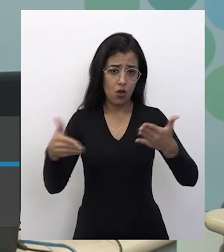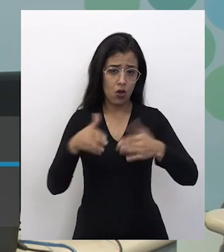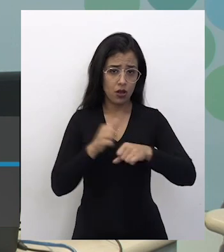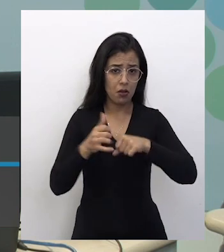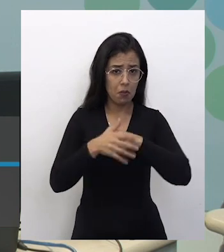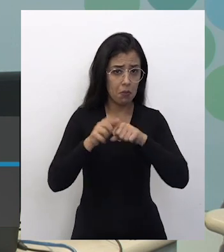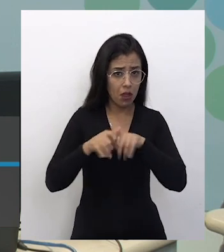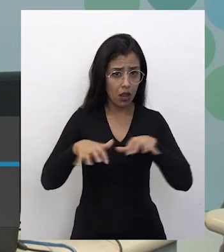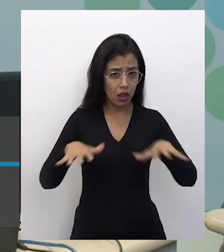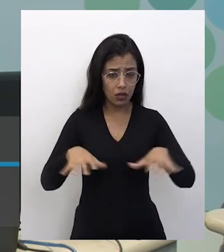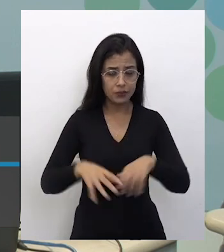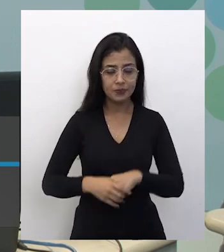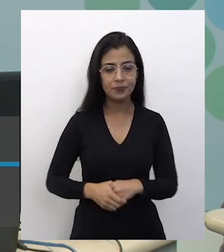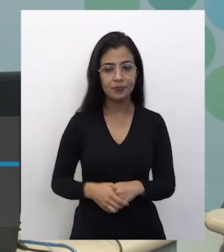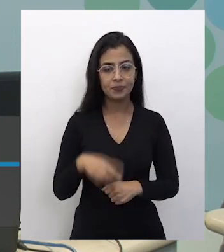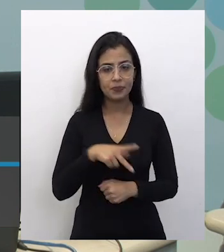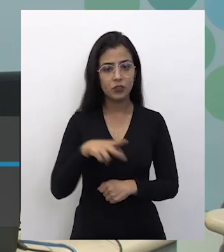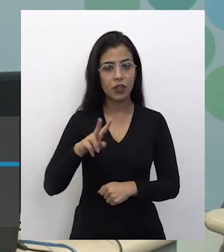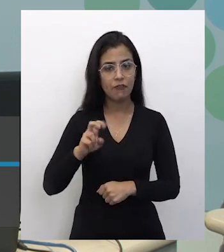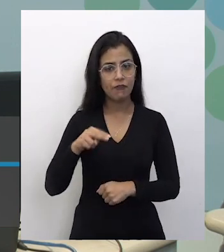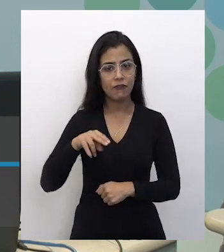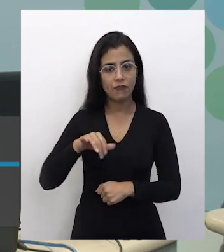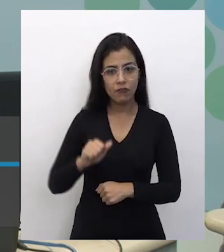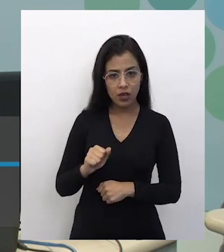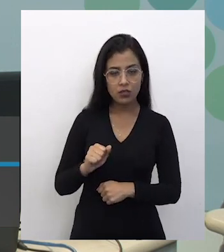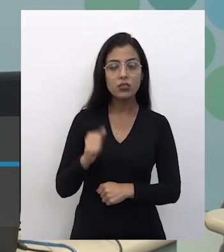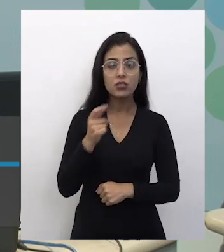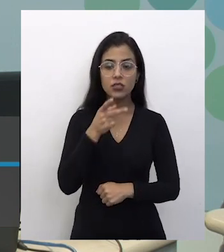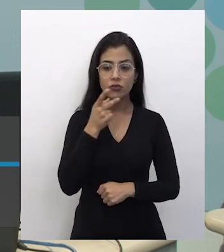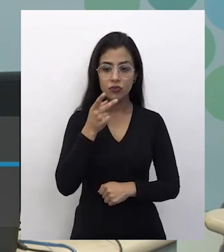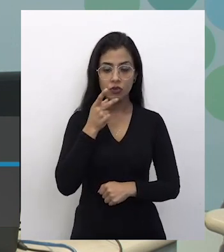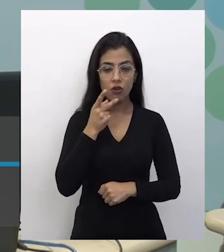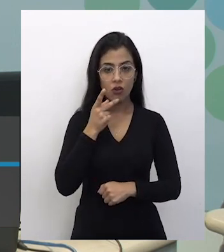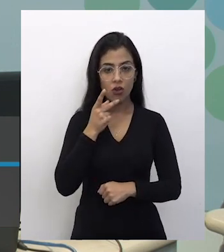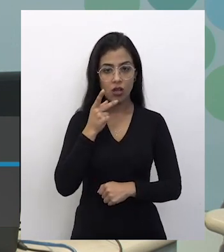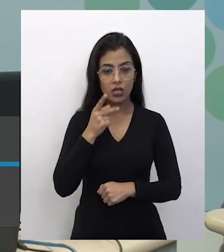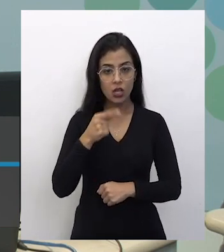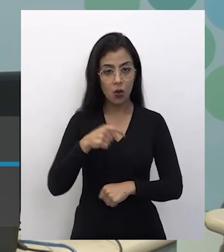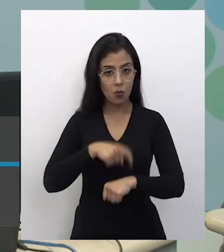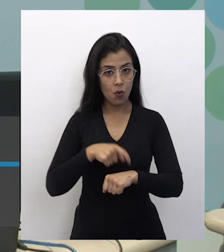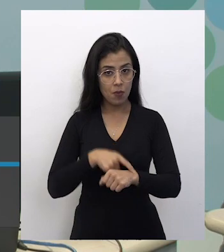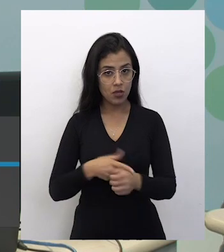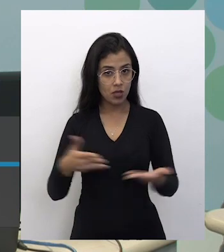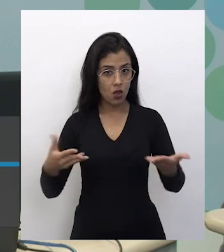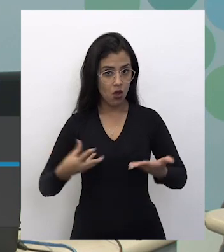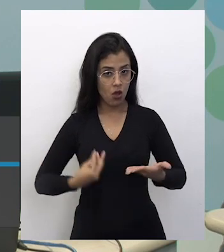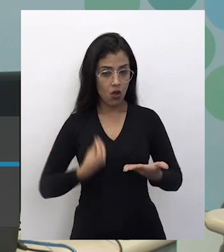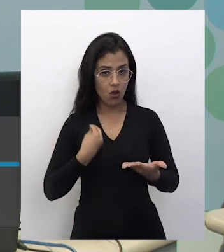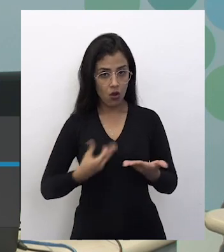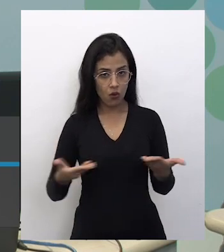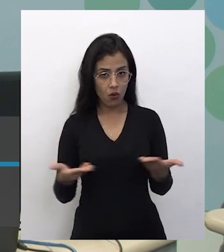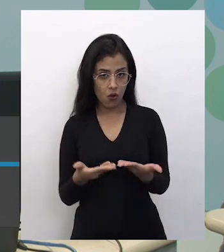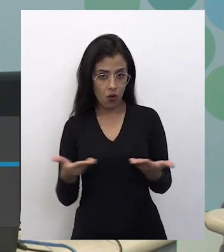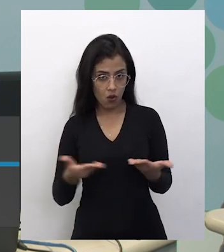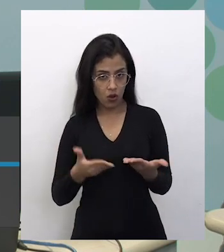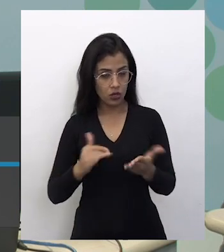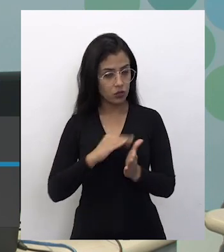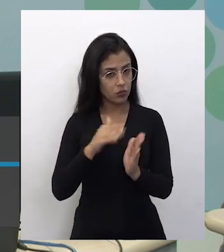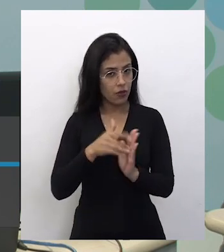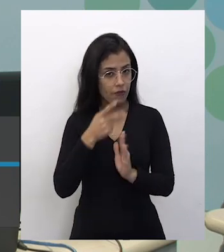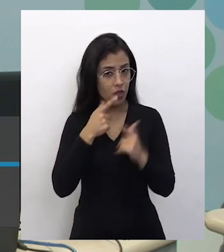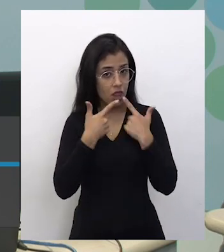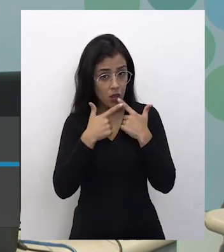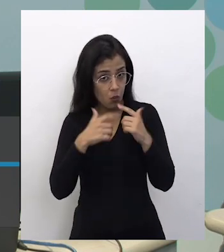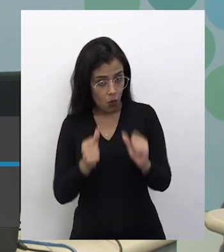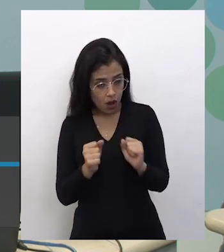Vânia mandando a resposta da aluna Maria Nebrum, dizendo que momentos em que estamos passando agora, né? Então não falou sobre a linguagem, mas